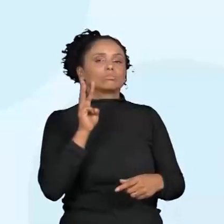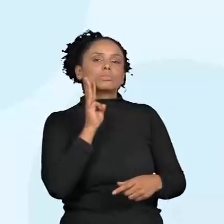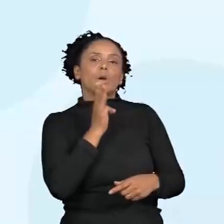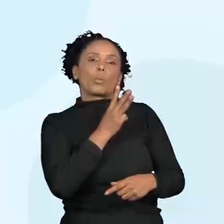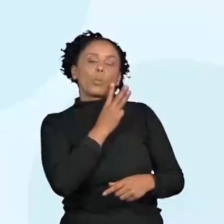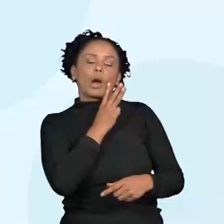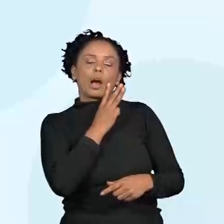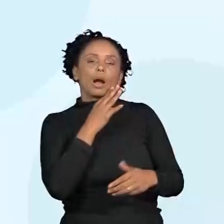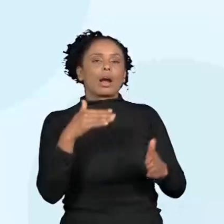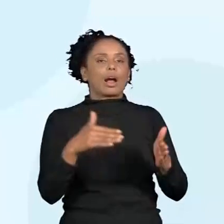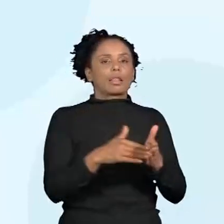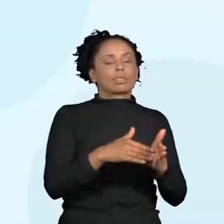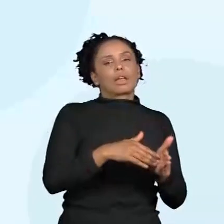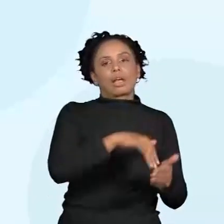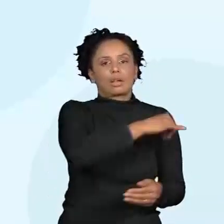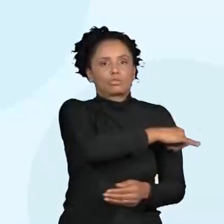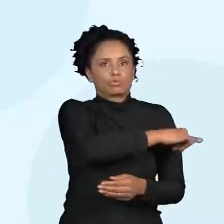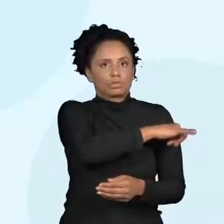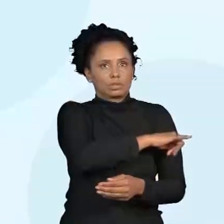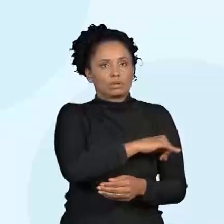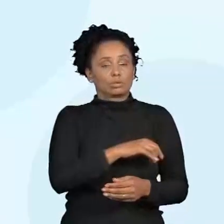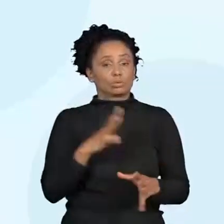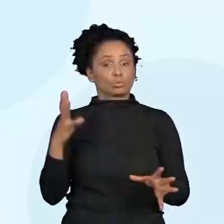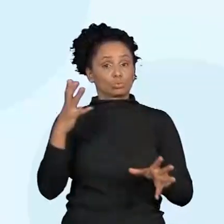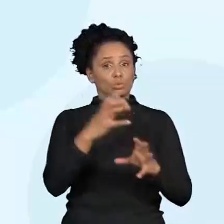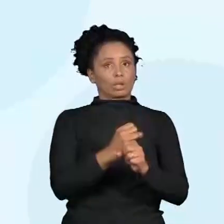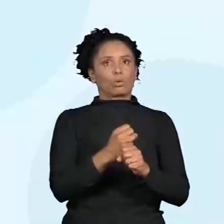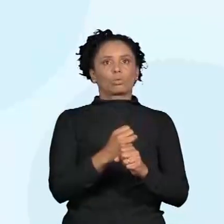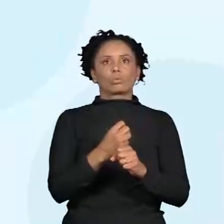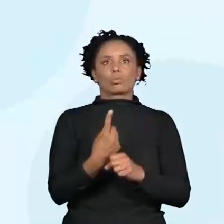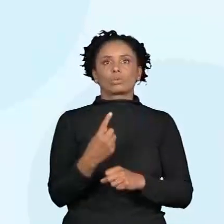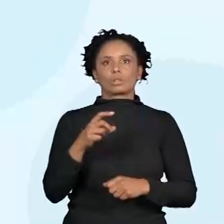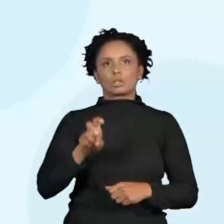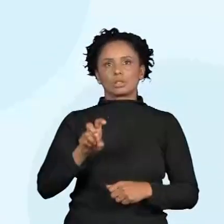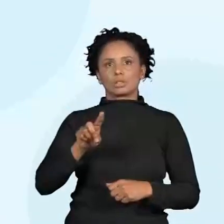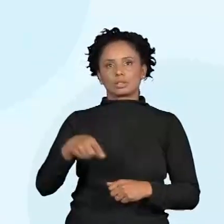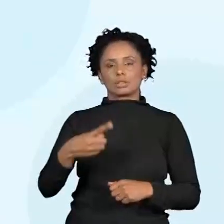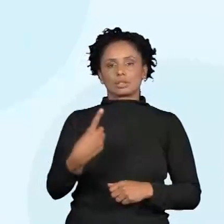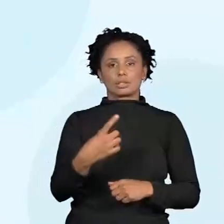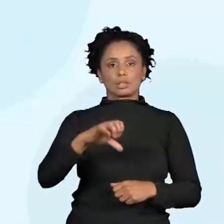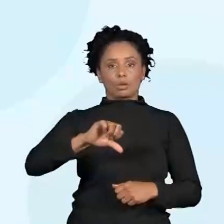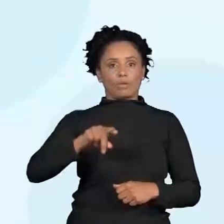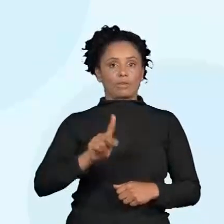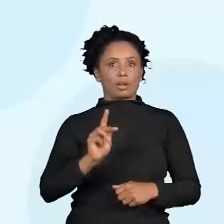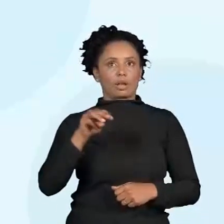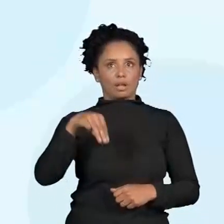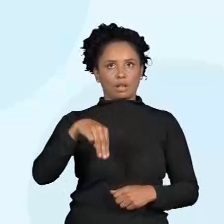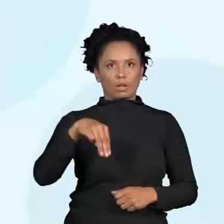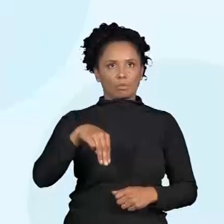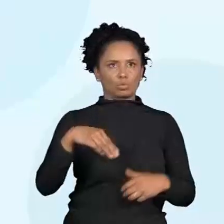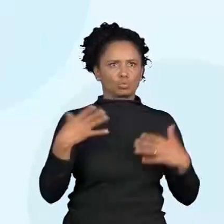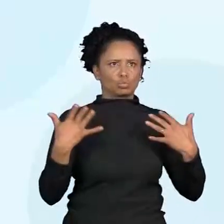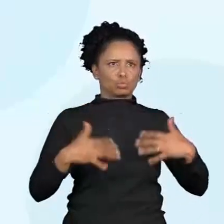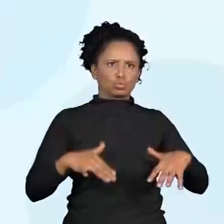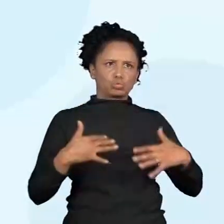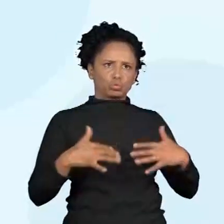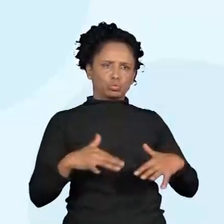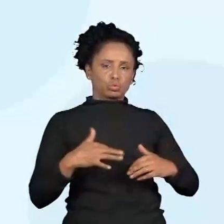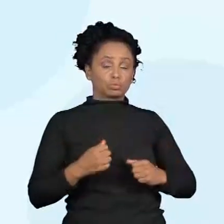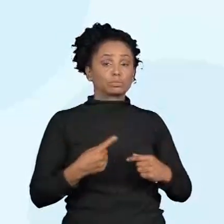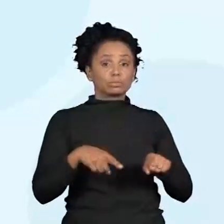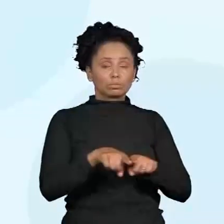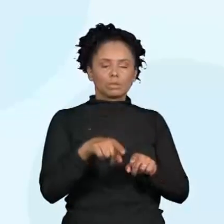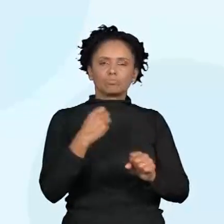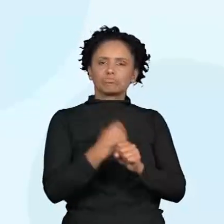15,19 quilômetros. Então, um pouco maior aí, um pouco mais de 1 quilômetro maior. Foi construída pelo